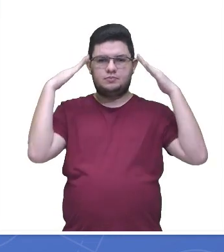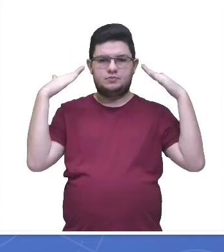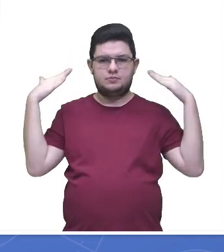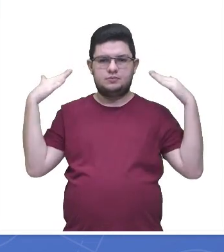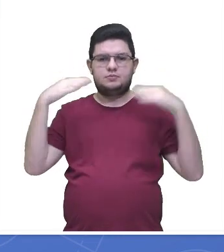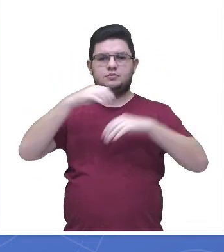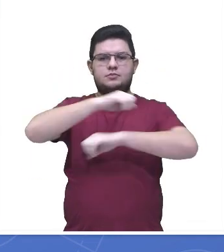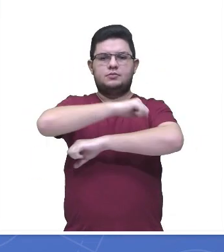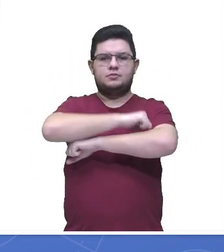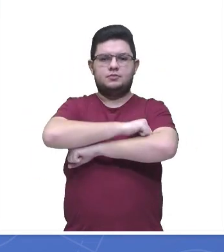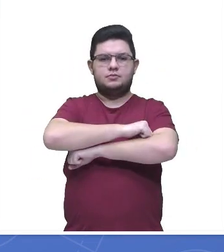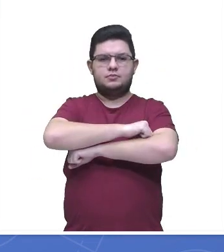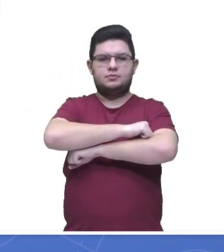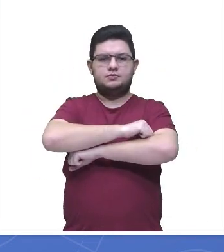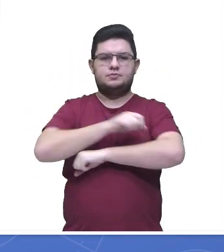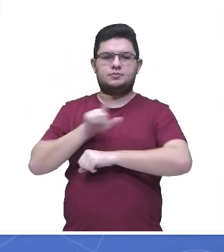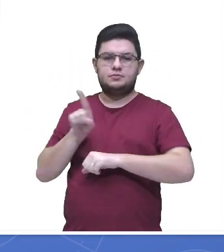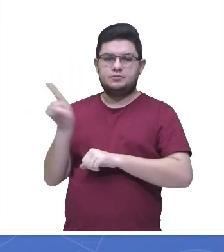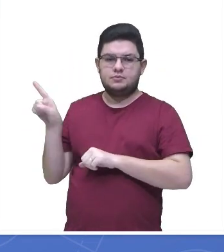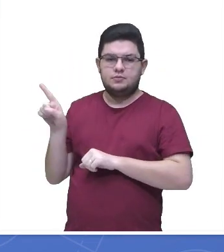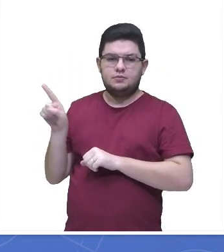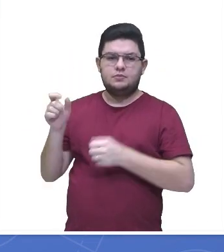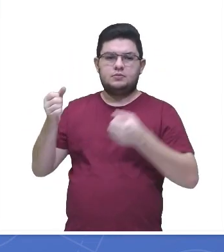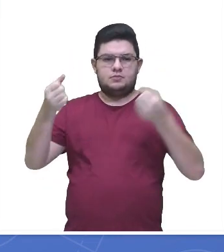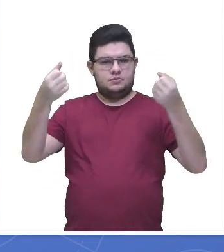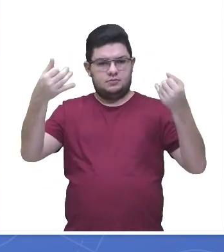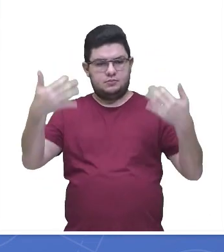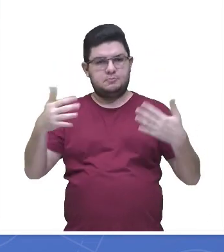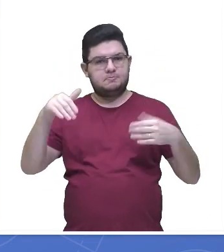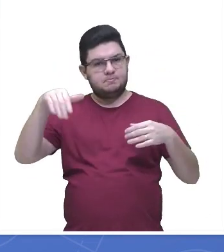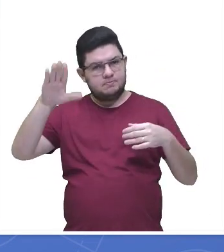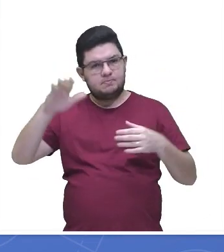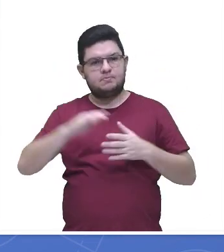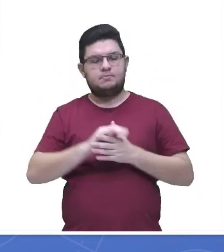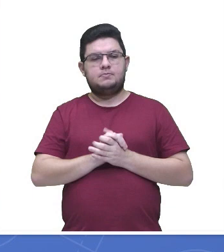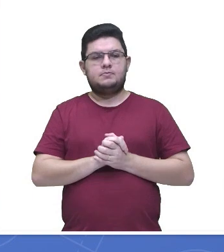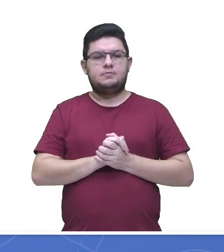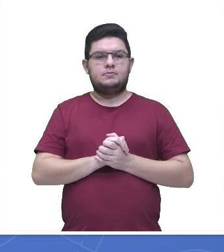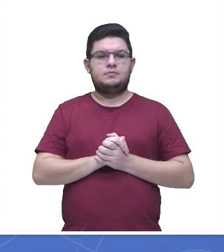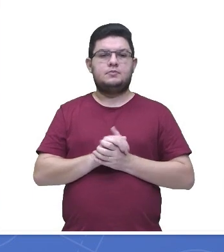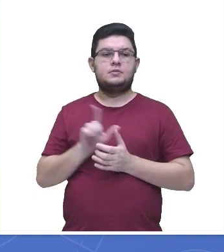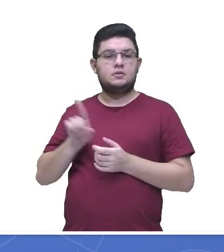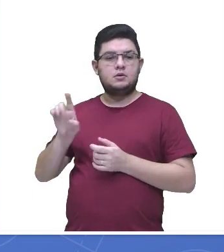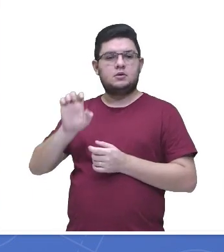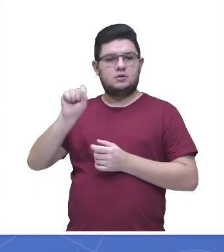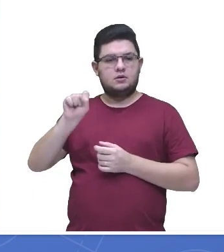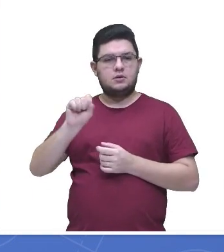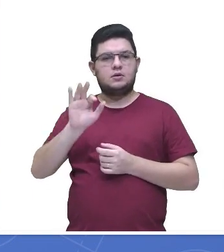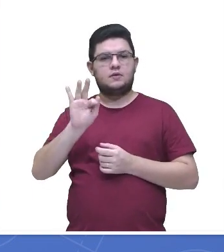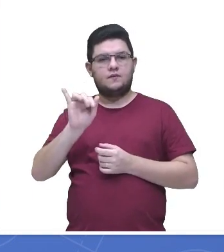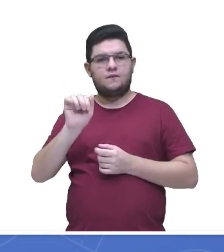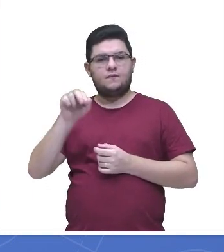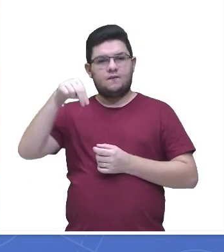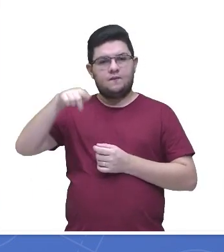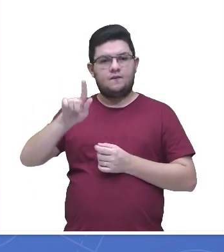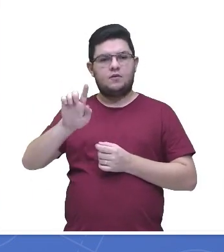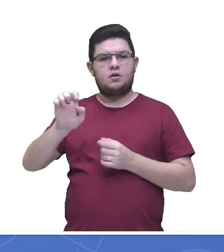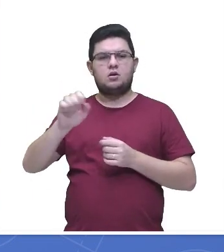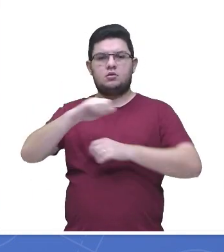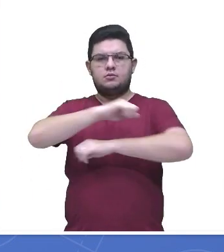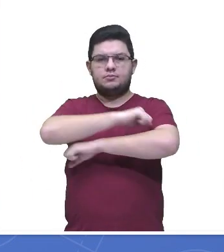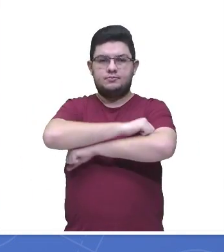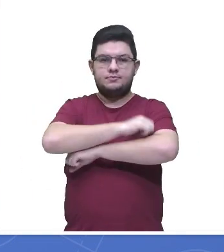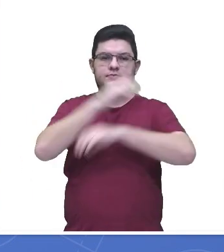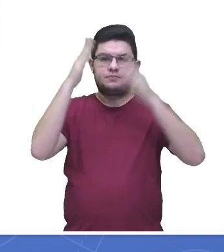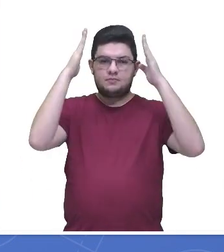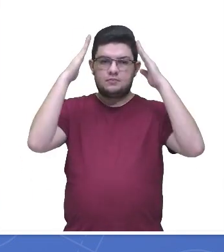representada. Ok? Vamos ver um pouquinho mais dela. Então, nós temos aí a esfinge do Egito Antigo, uma representação do